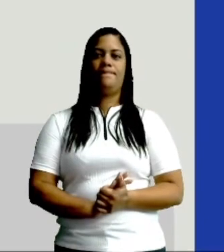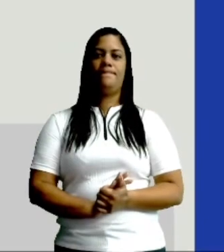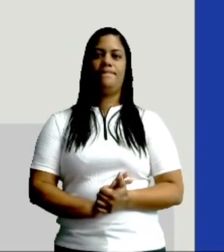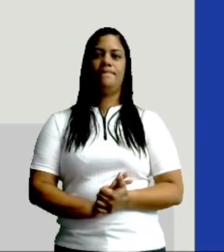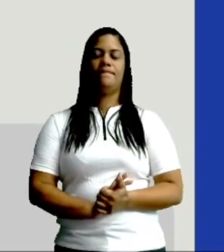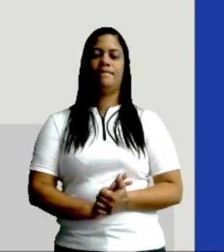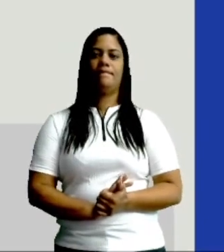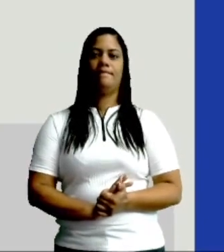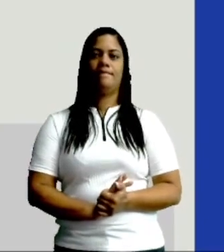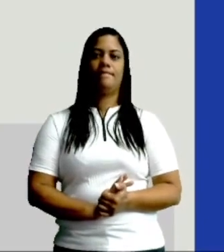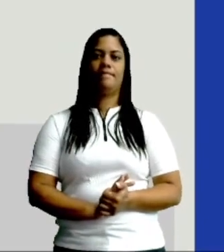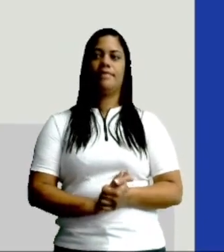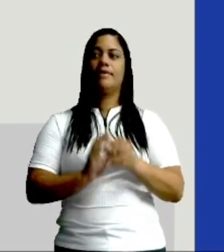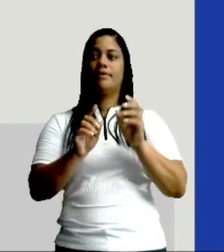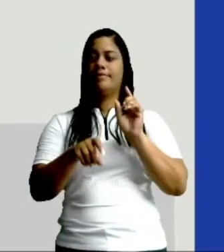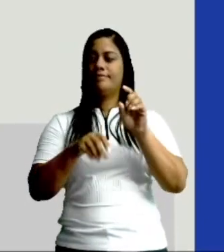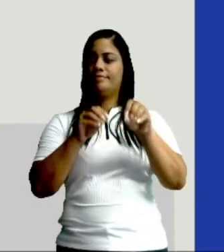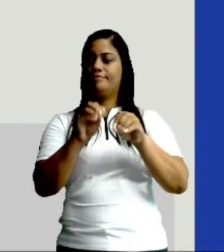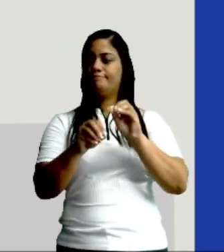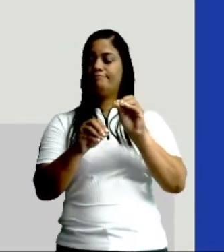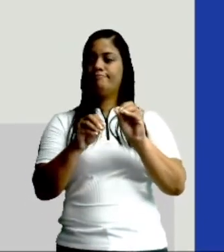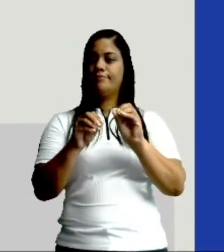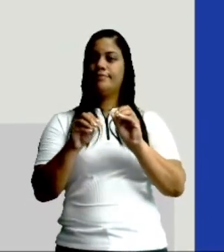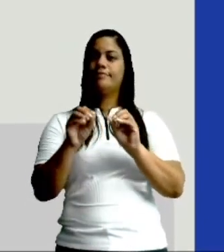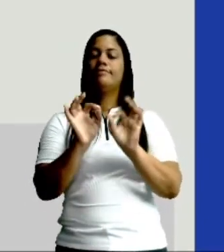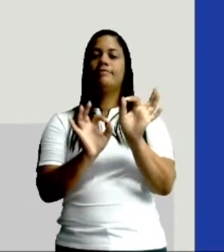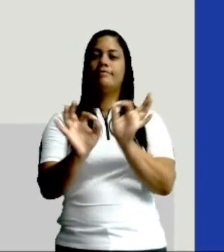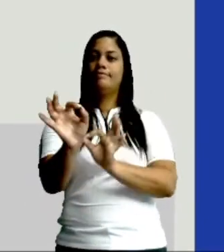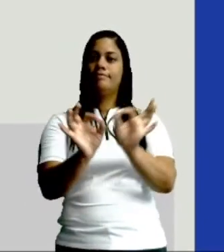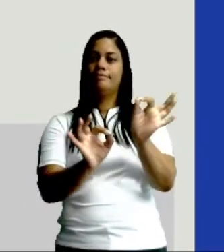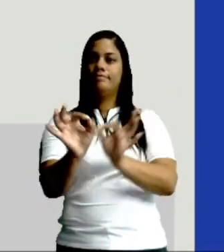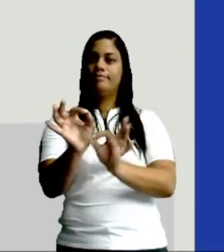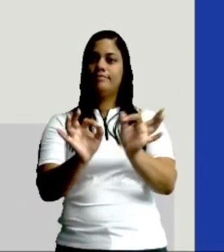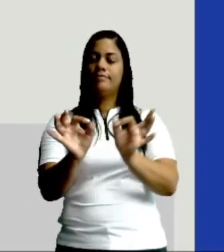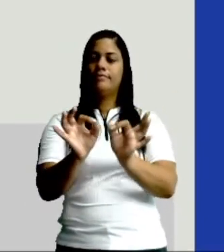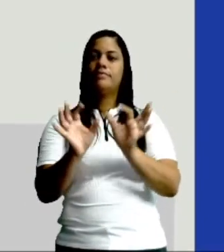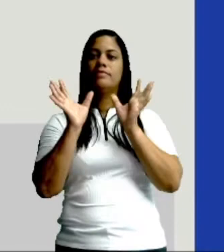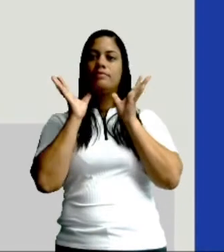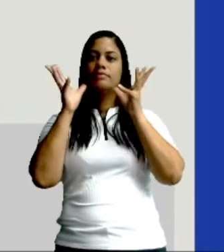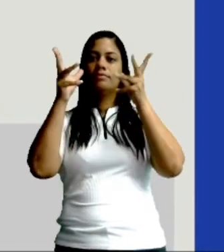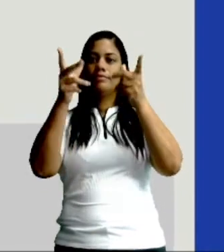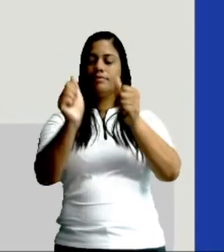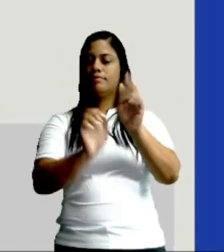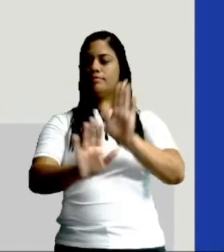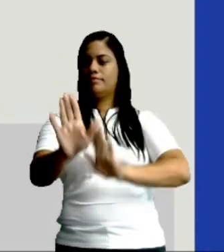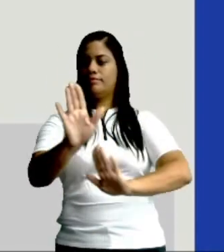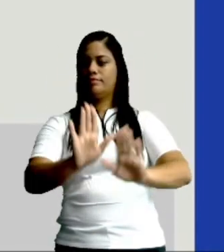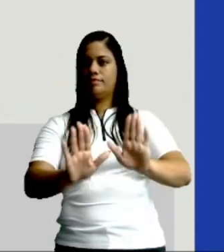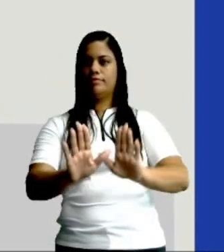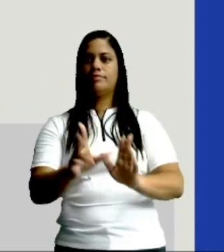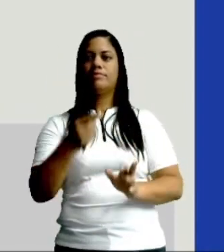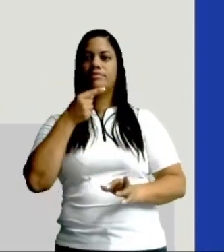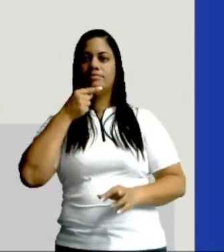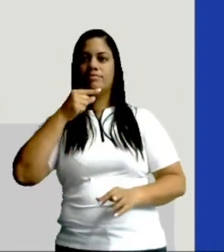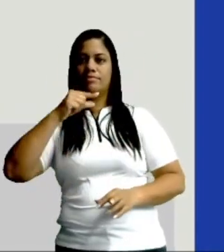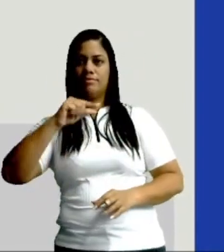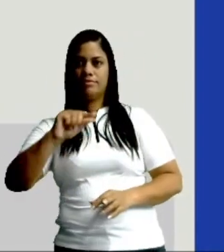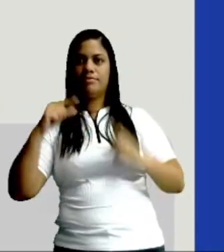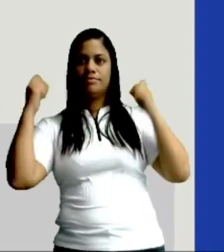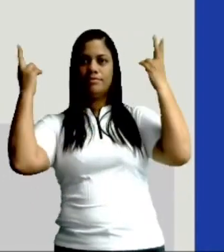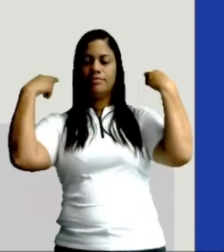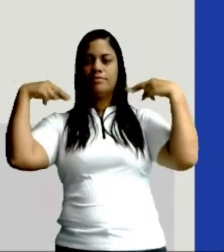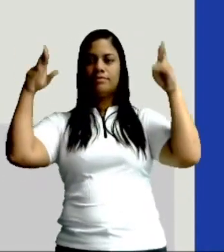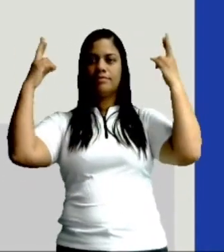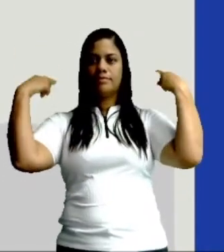A pecuária é desenvolvida mediante o pastoreio nômade de cabras e carneiros. Por